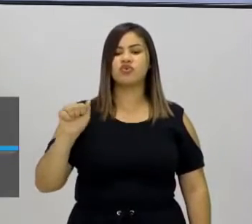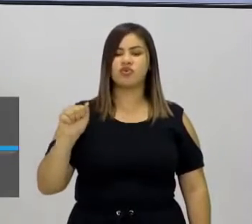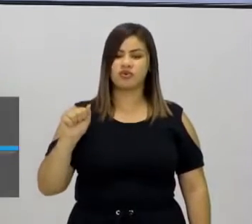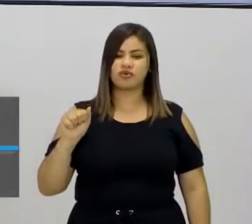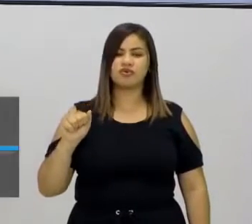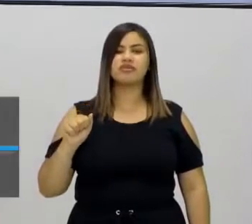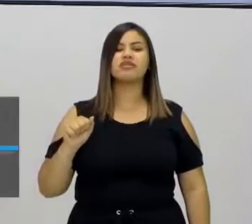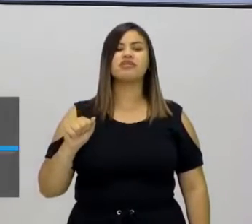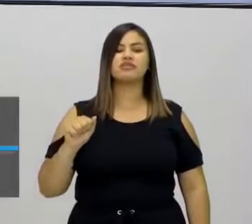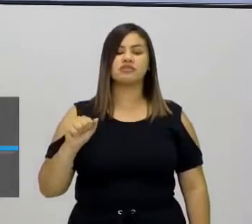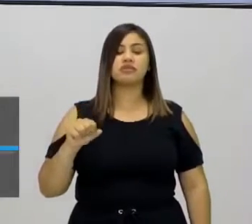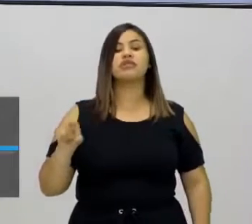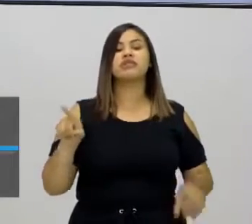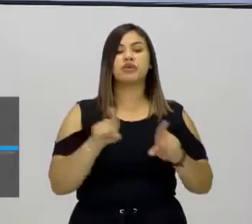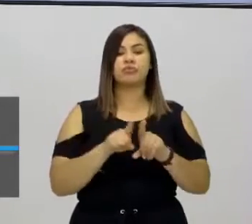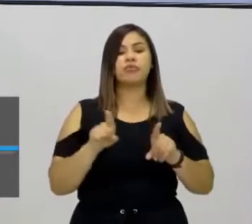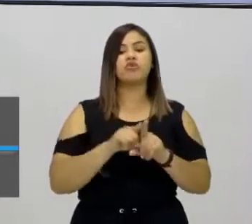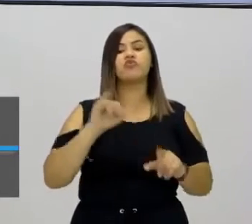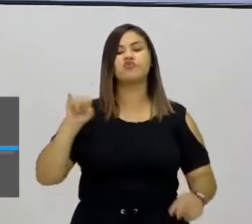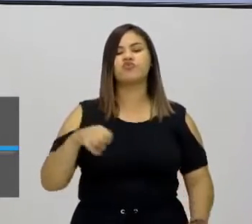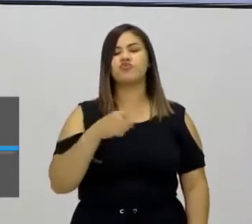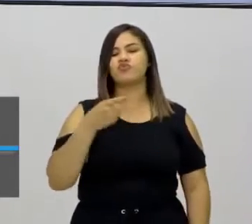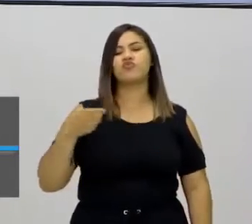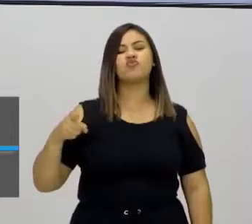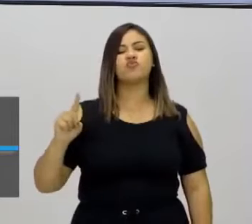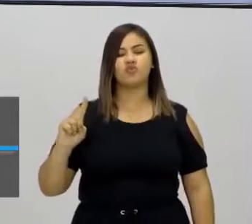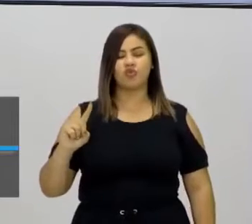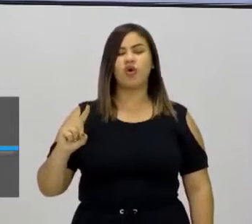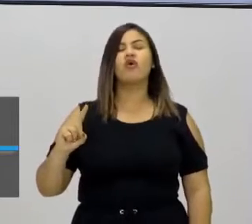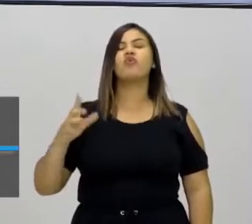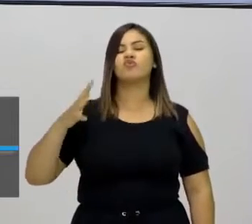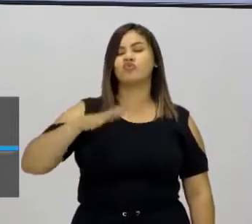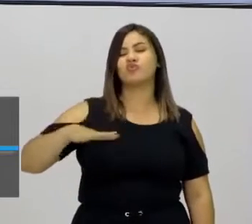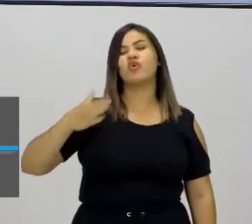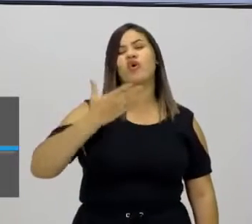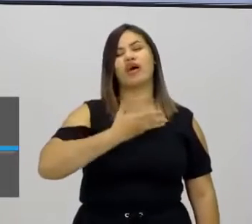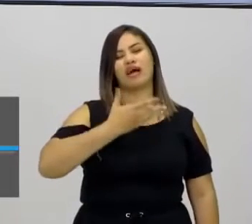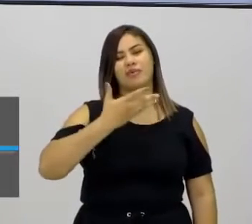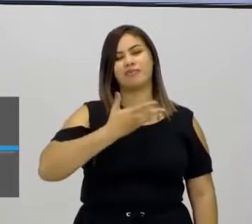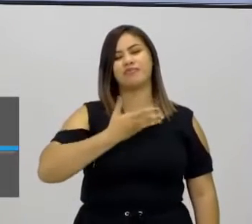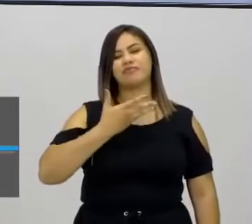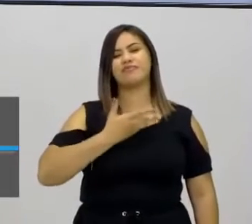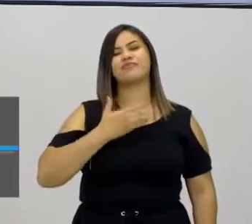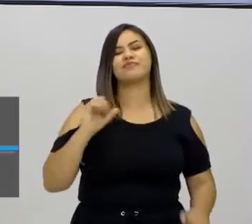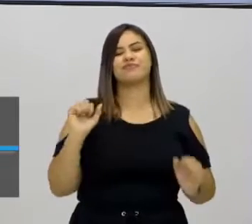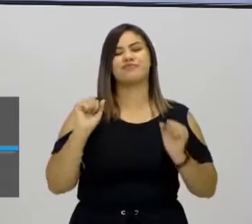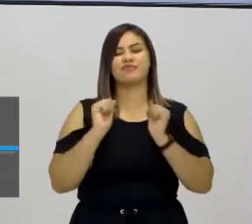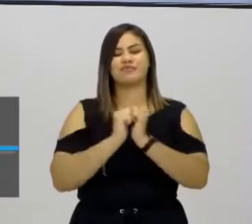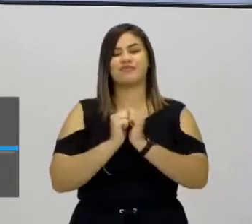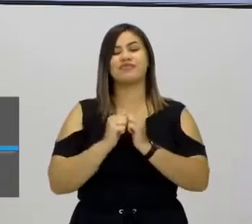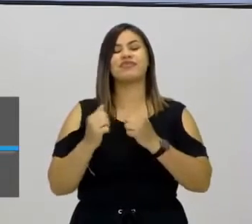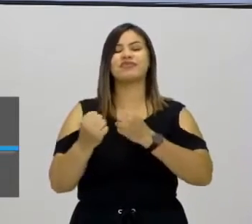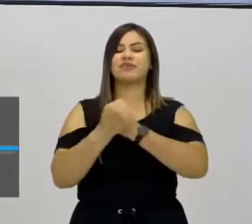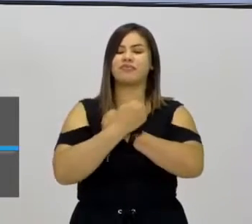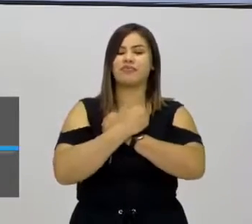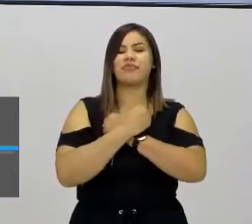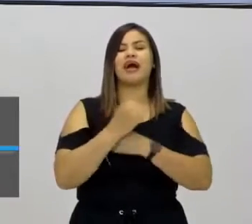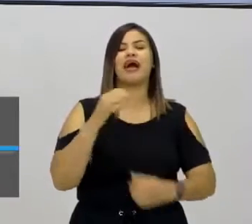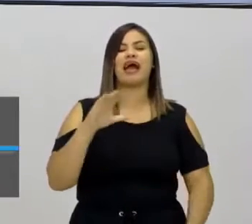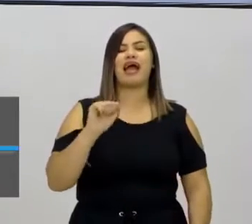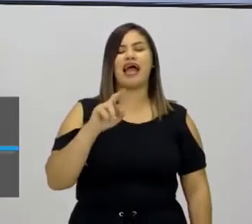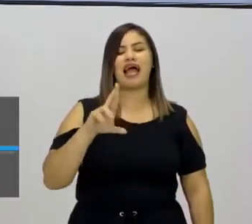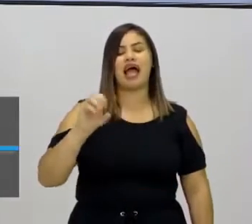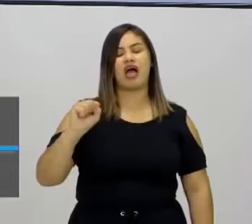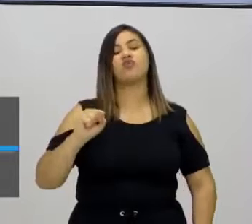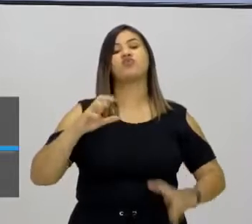professor João também, que nós somos grandes amigos aí, aqui e com vocês aqui. Então, além de dar um abraço pro professor Carlos, dá para todos os